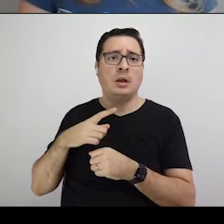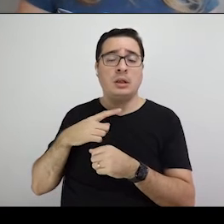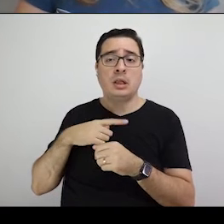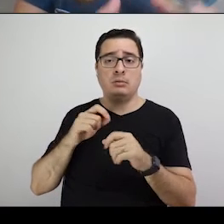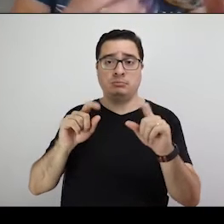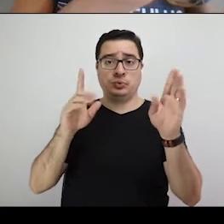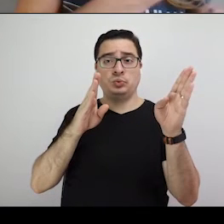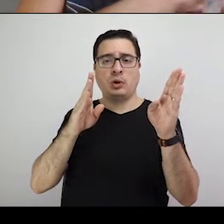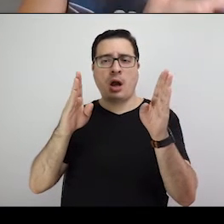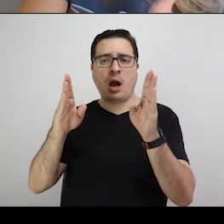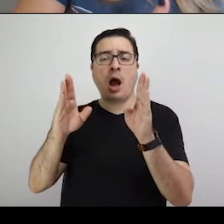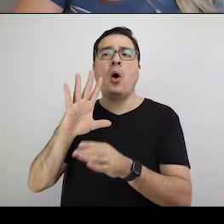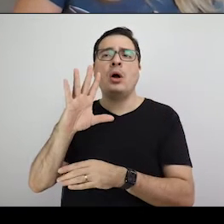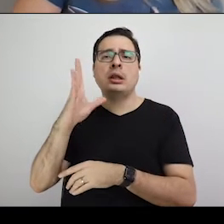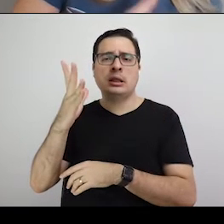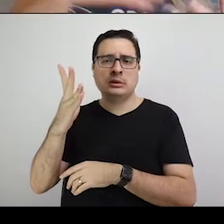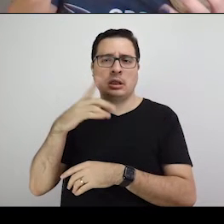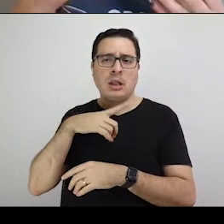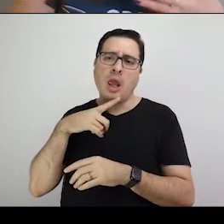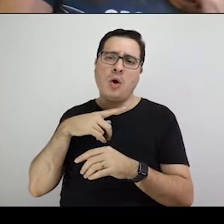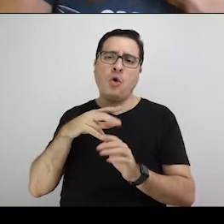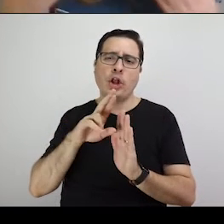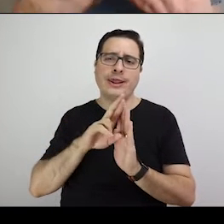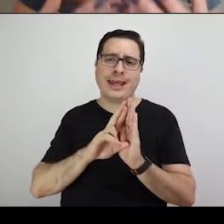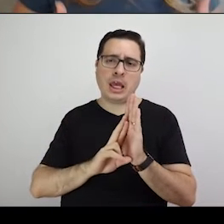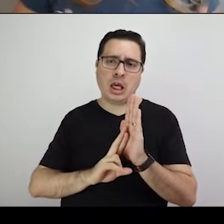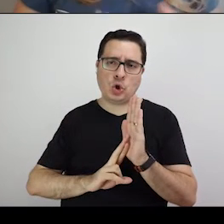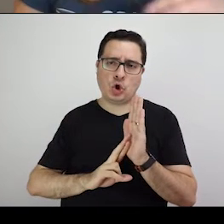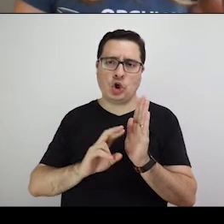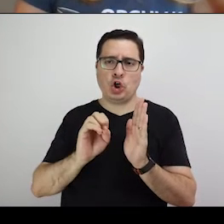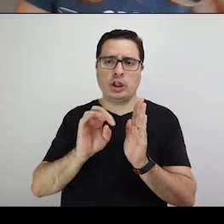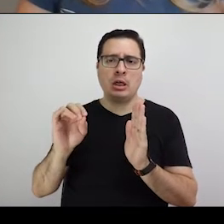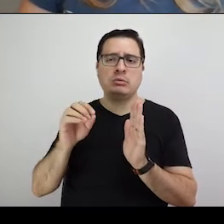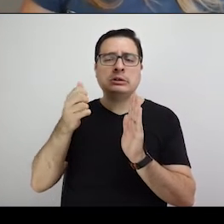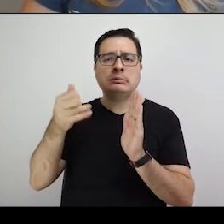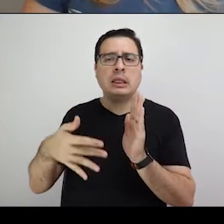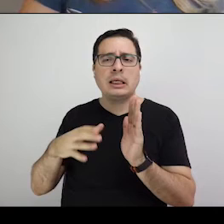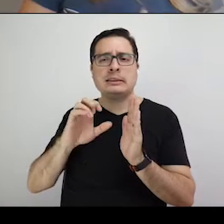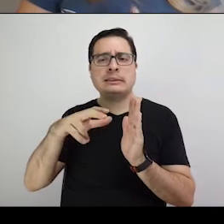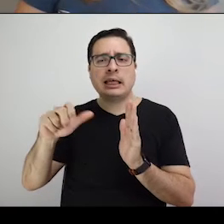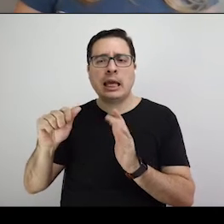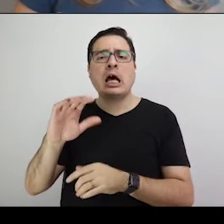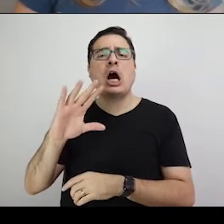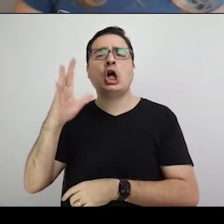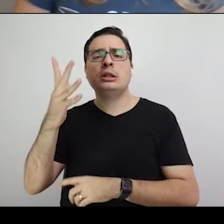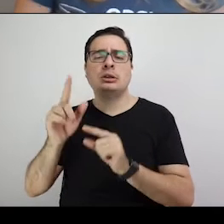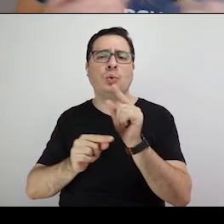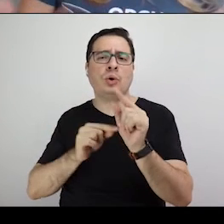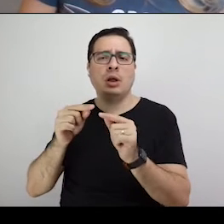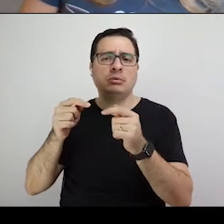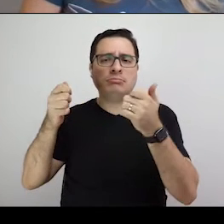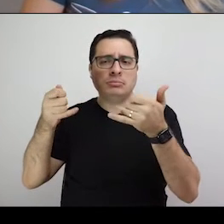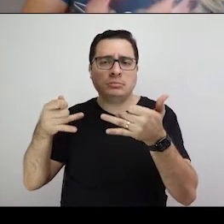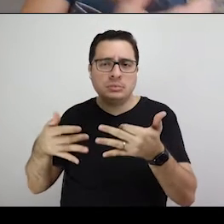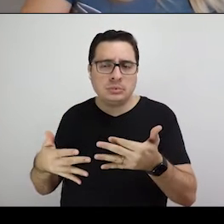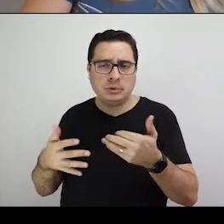de uma cena, existe um roteiro onde explica aquela cena, né? Do que está acontecendo.